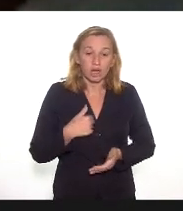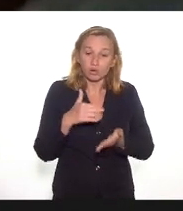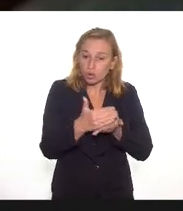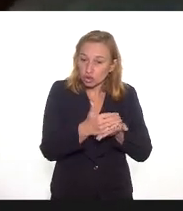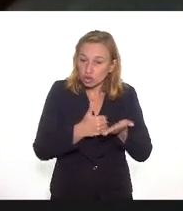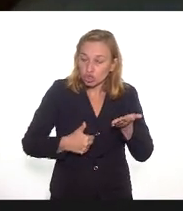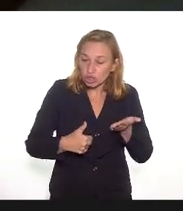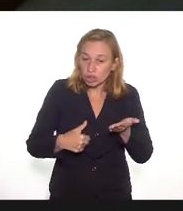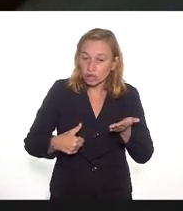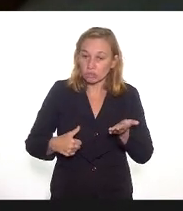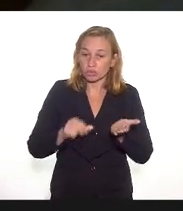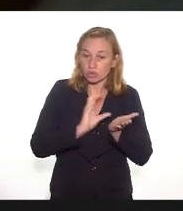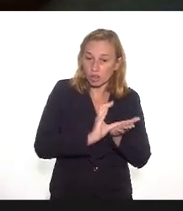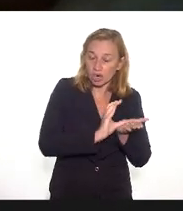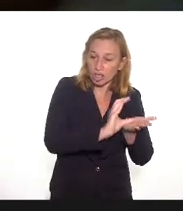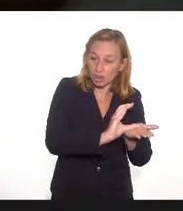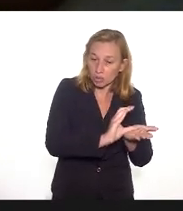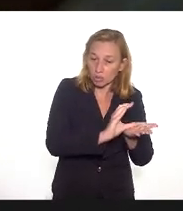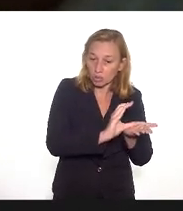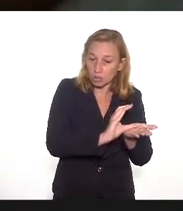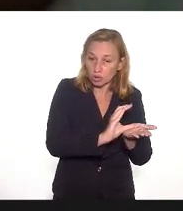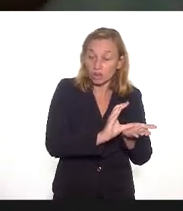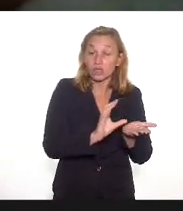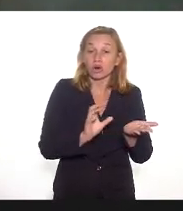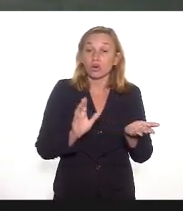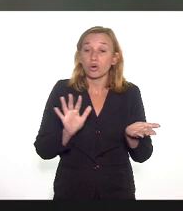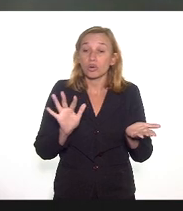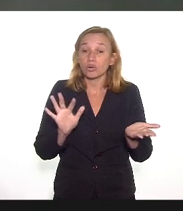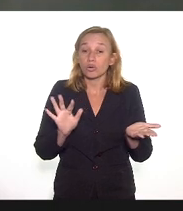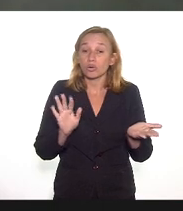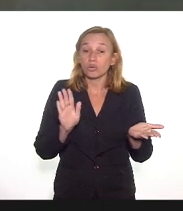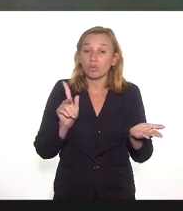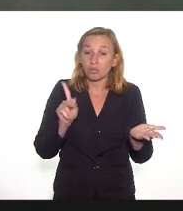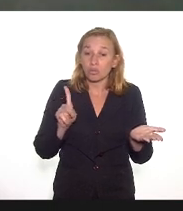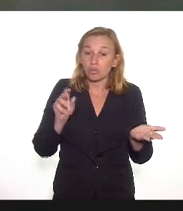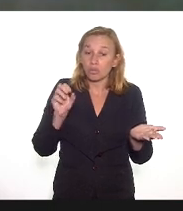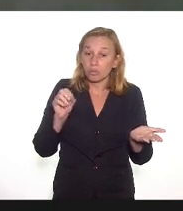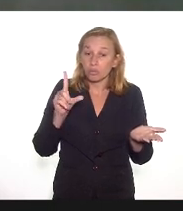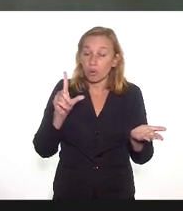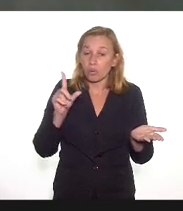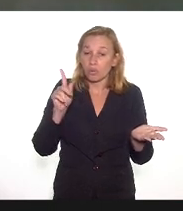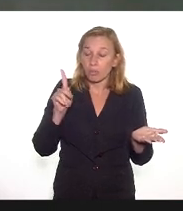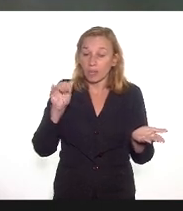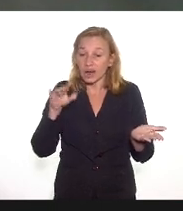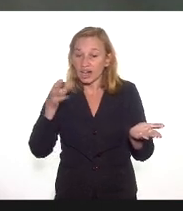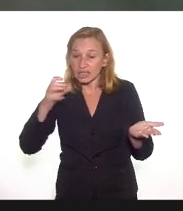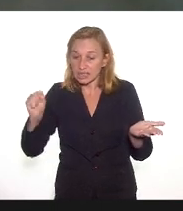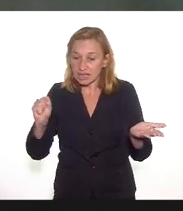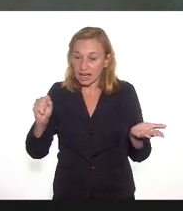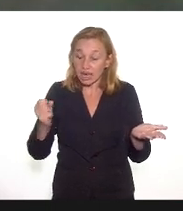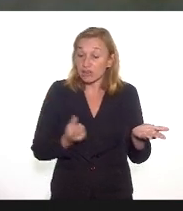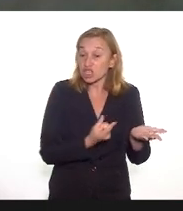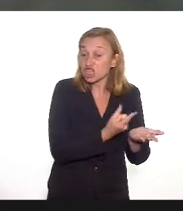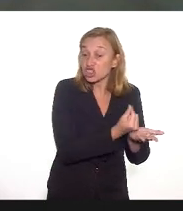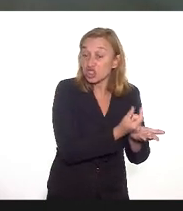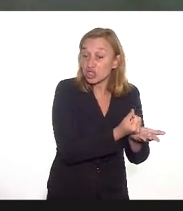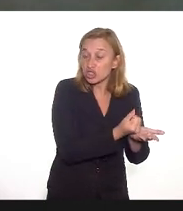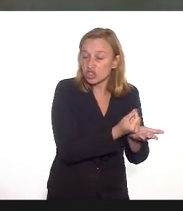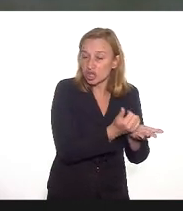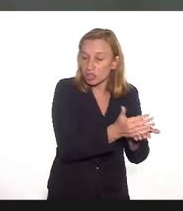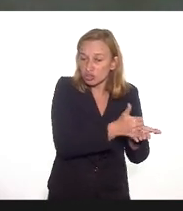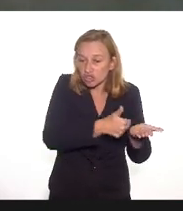tirando recursos, poupança é tirar recursos de circulação. Eu estou diminuindo a capacidade de gerar